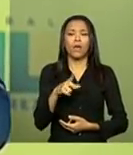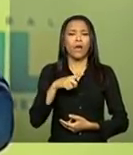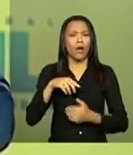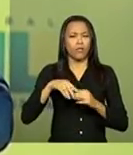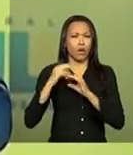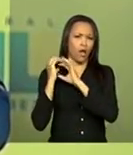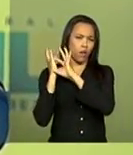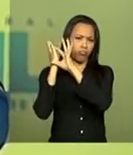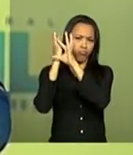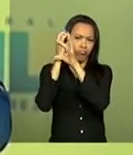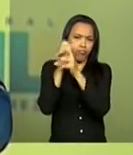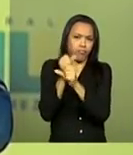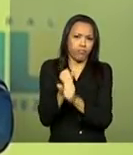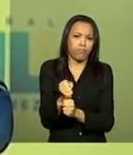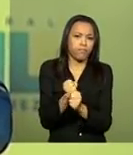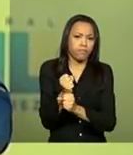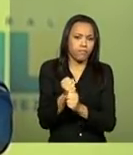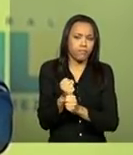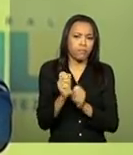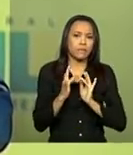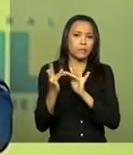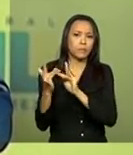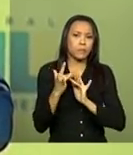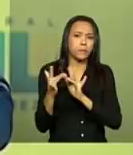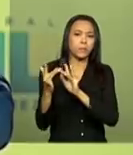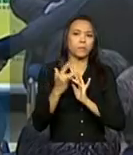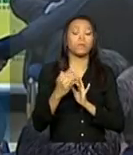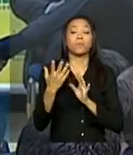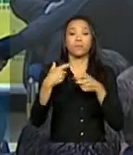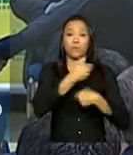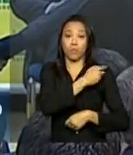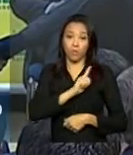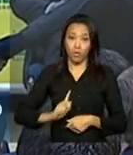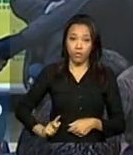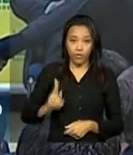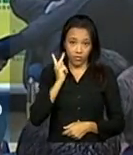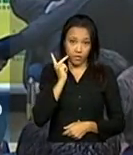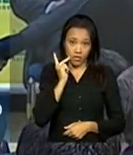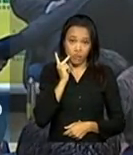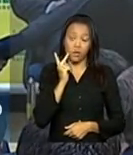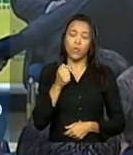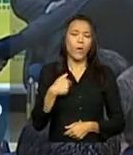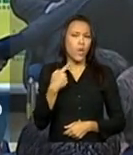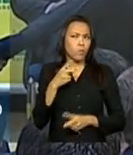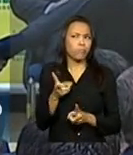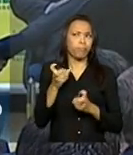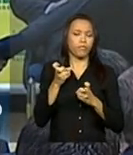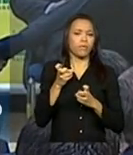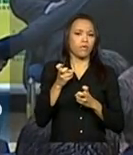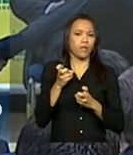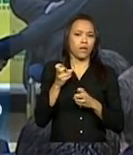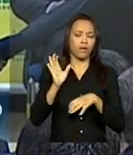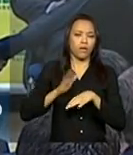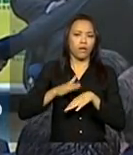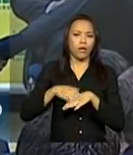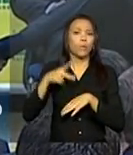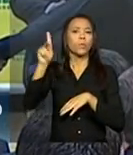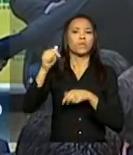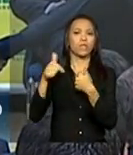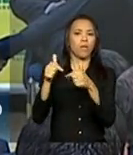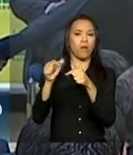longo desses anos, nessa relação com o governo do Ceará, o que eu pude perceber, que além de todo o trabalho que estava sendo